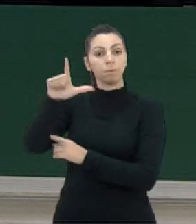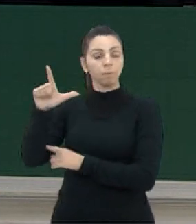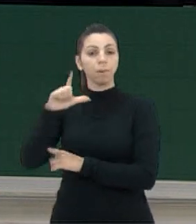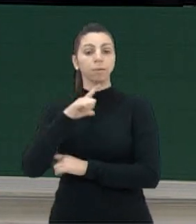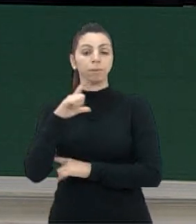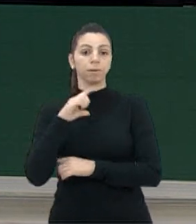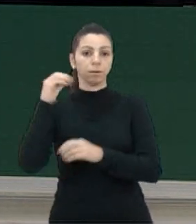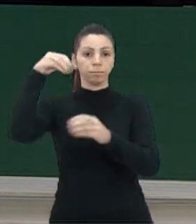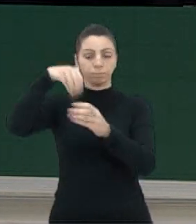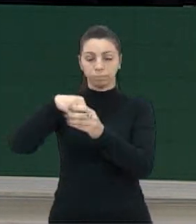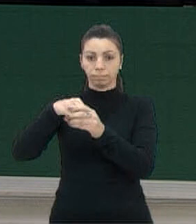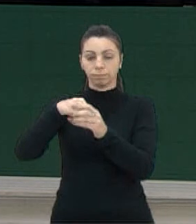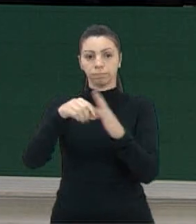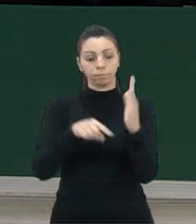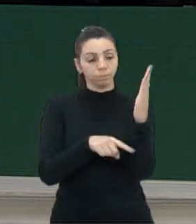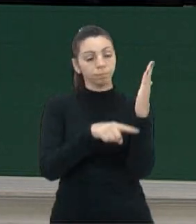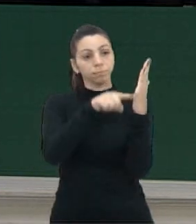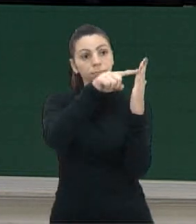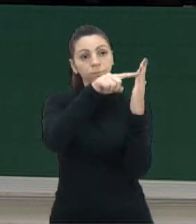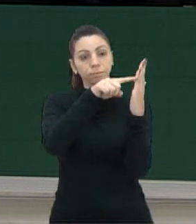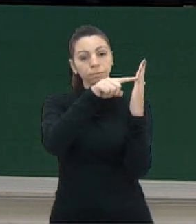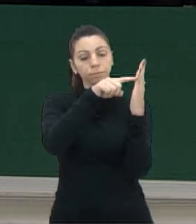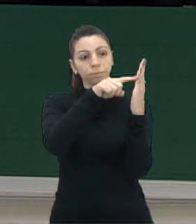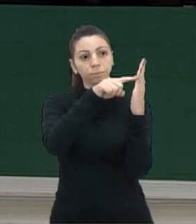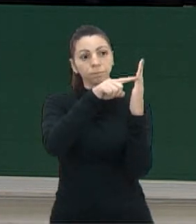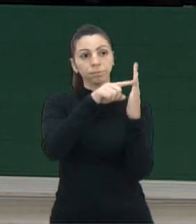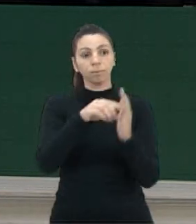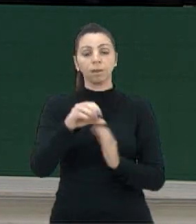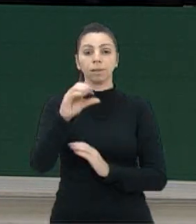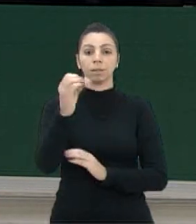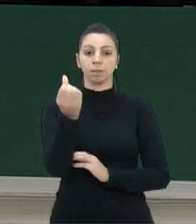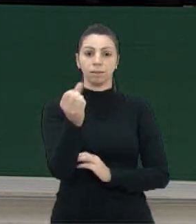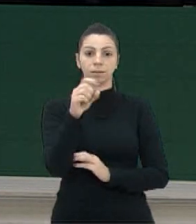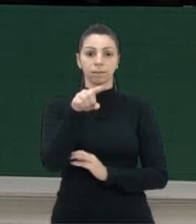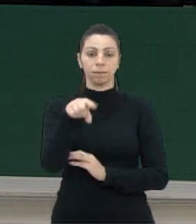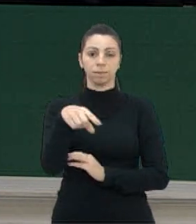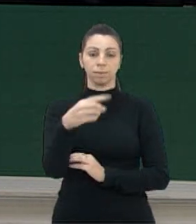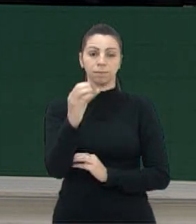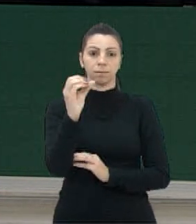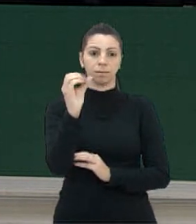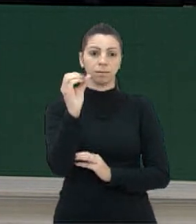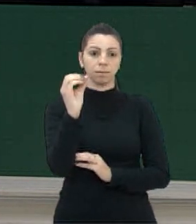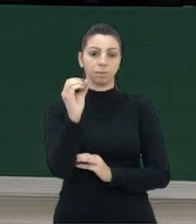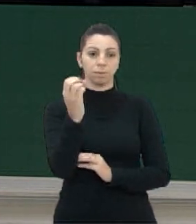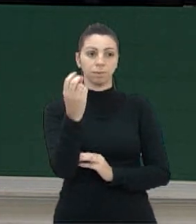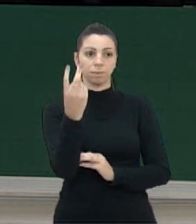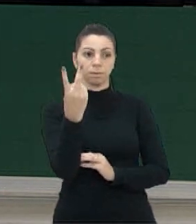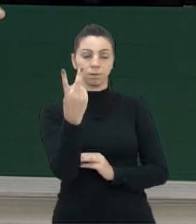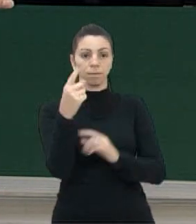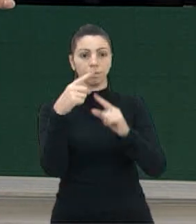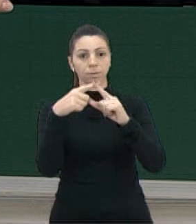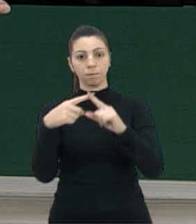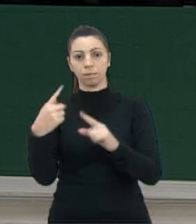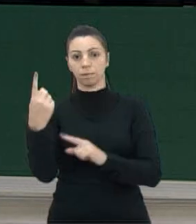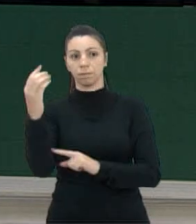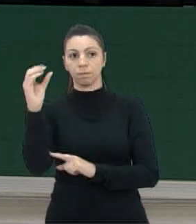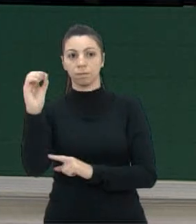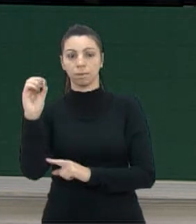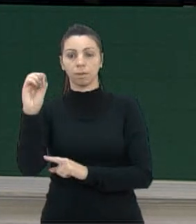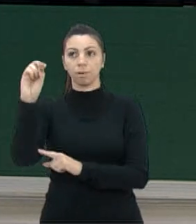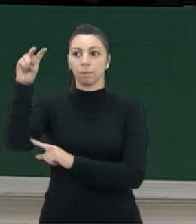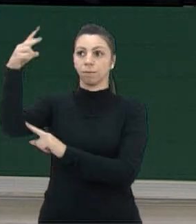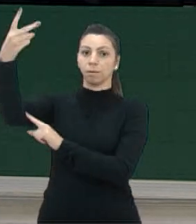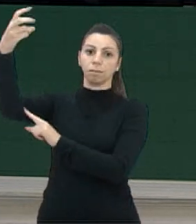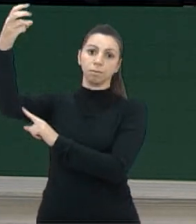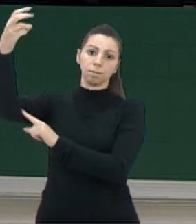sei que 1 mol ele tem 6,02 vezes 10 na 23 átomos, compostos ou moléculas. E